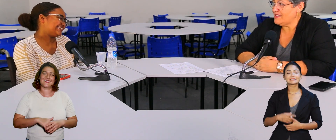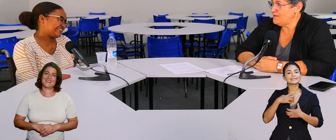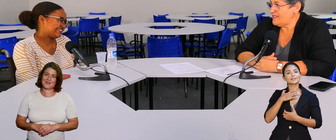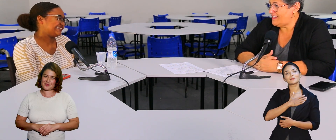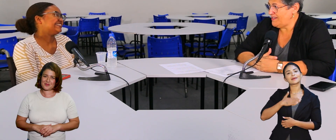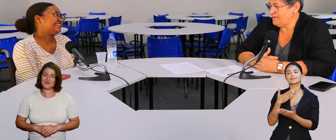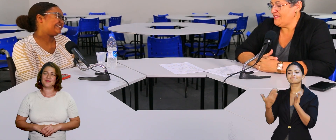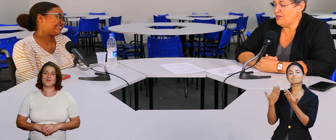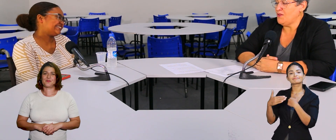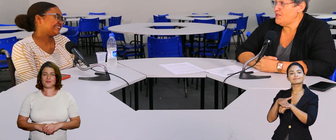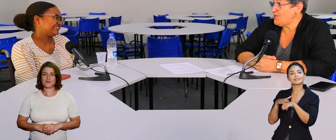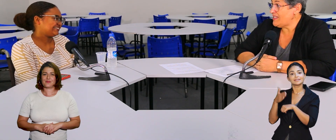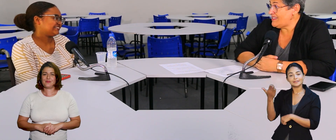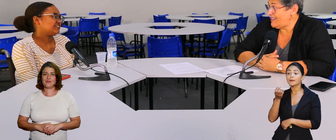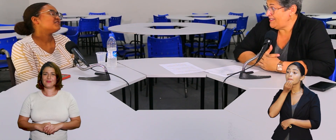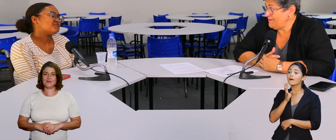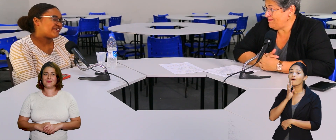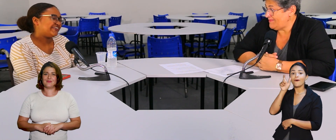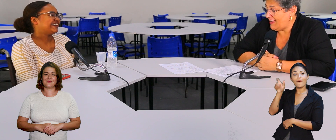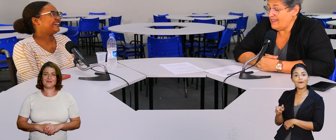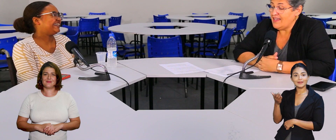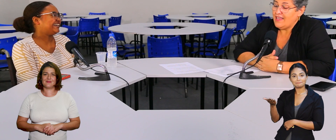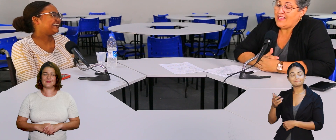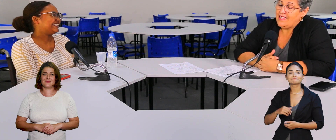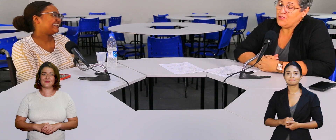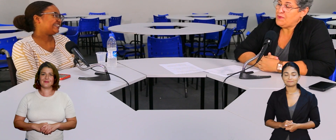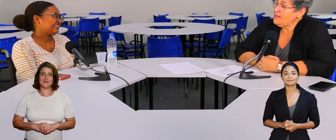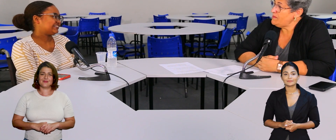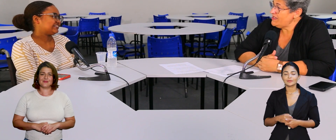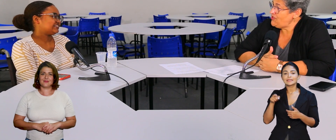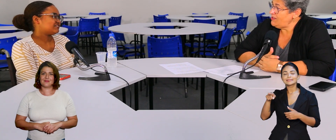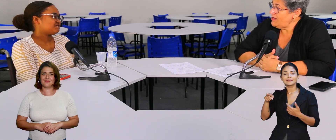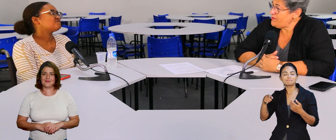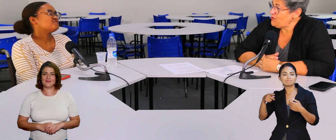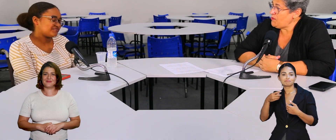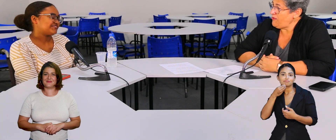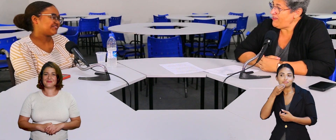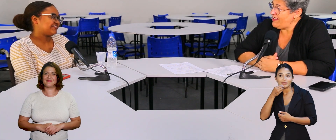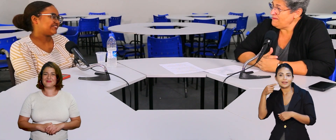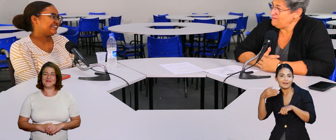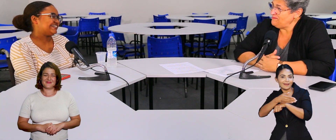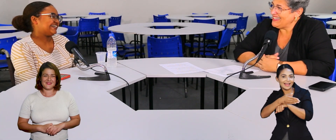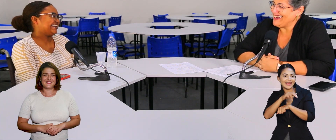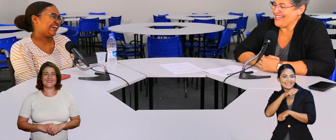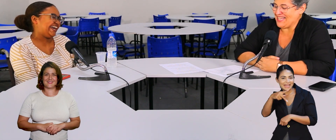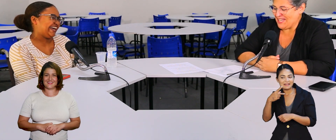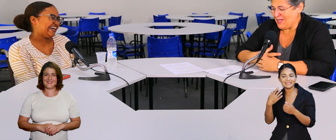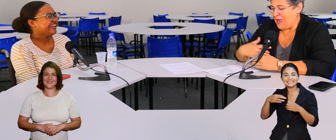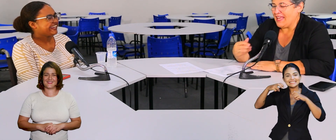prazer conversar com você. Morro de conhecer. Né? Quando puder dar uma passadinha ali no NAP para a gente tomar um café.